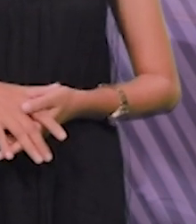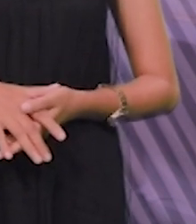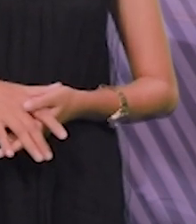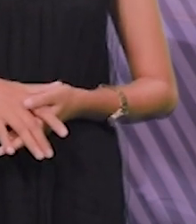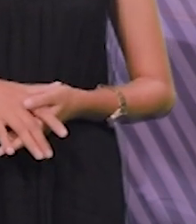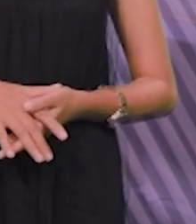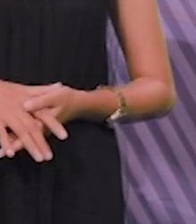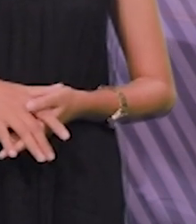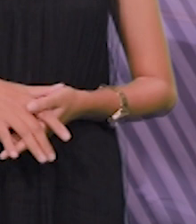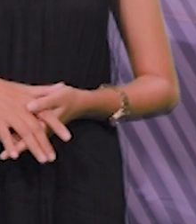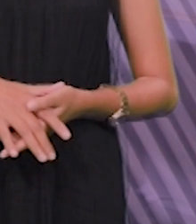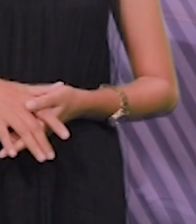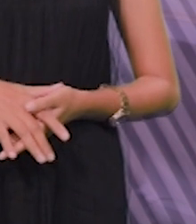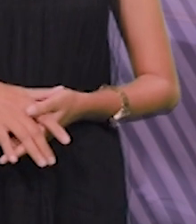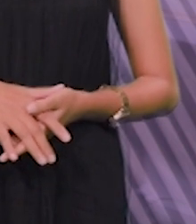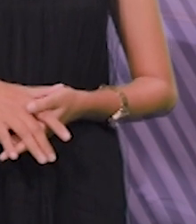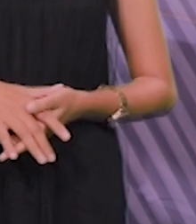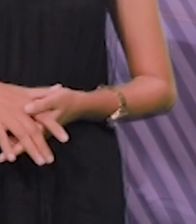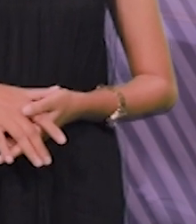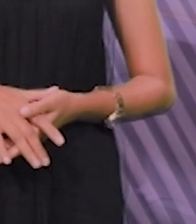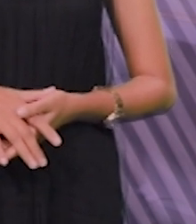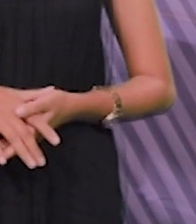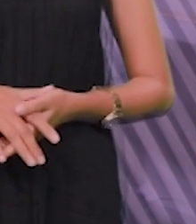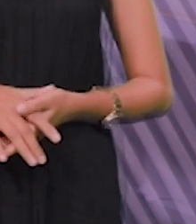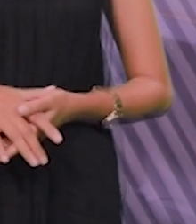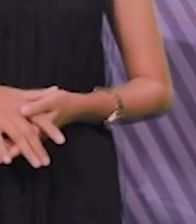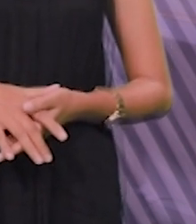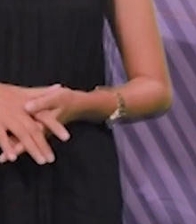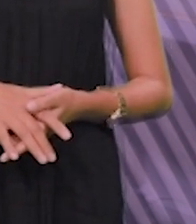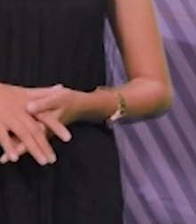que critica no sugestão ruma, não quer dar um subscribe, não há nenhum